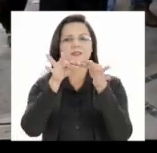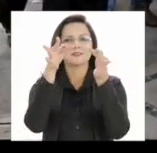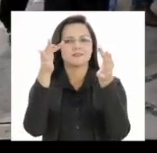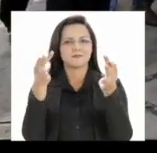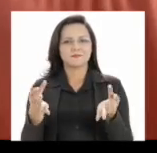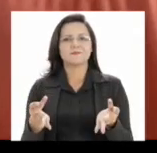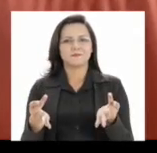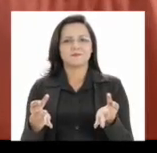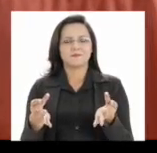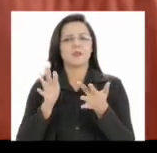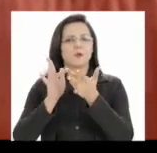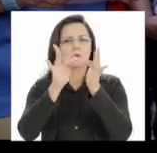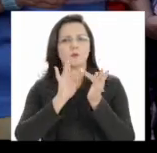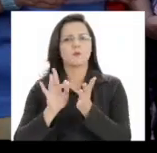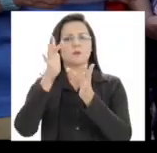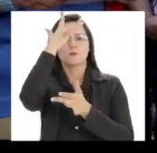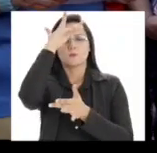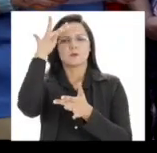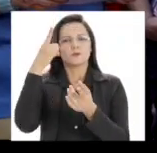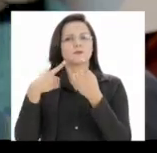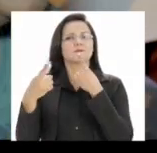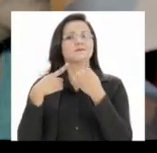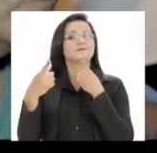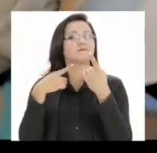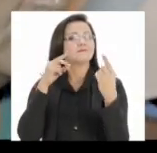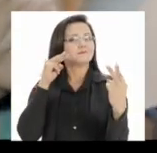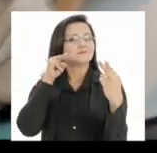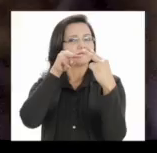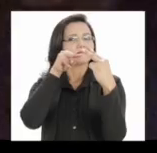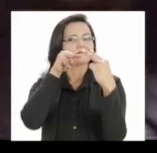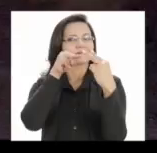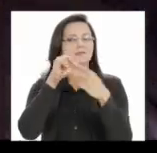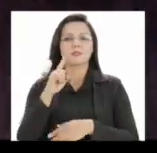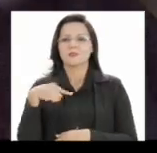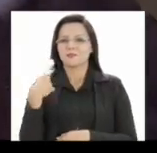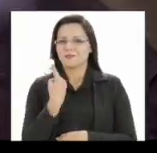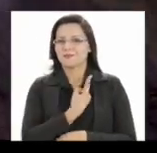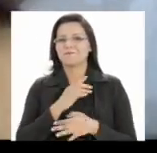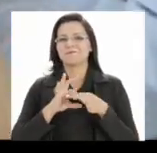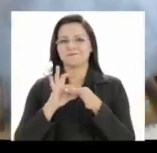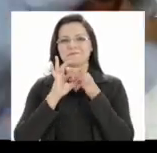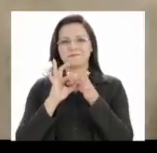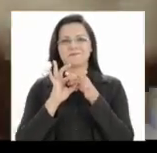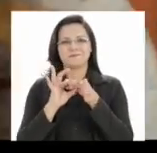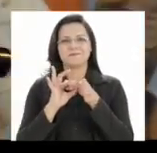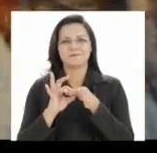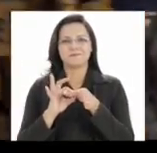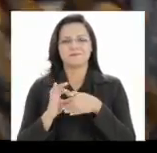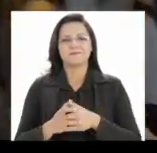de simplicidade, com o calor do povo e a conversa olho no olho. É nóis!